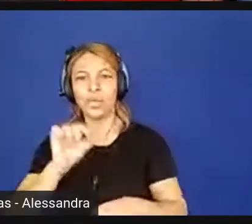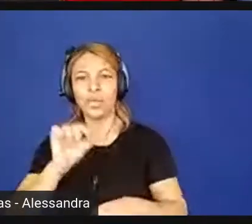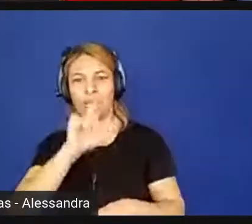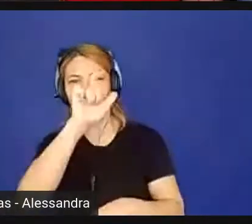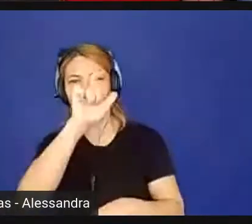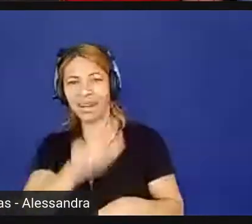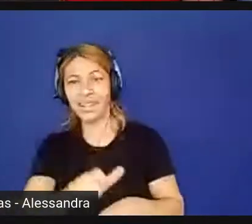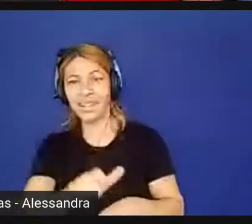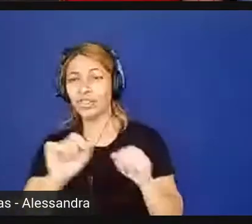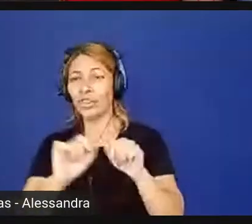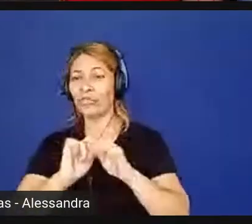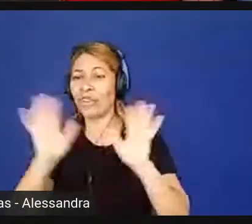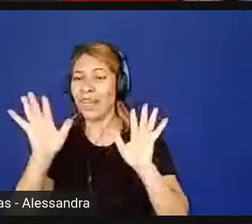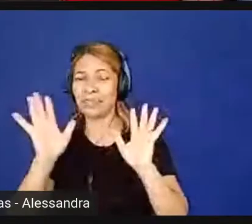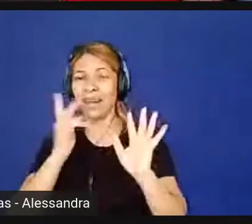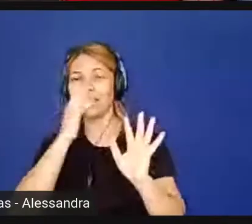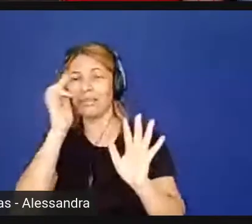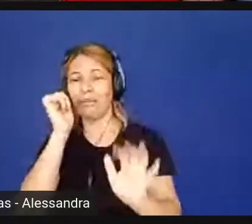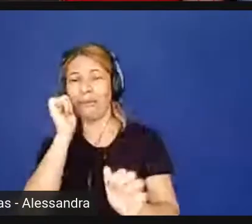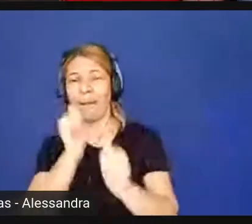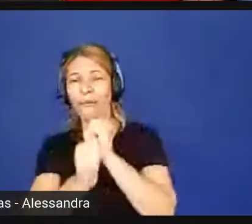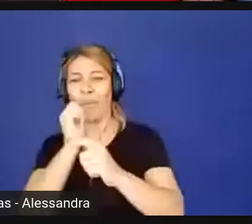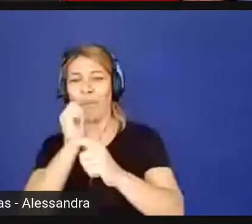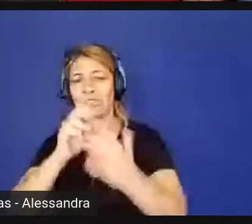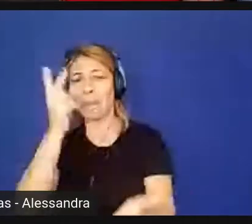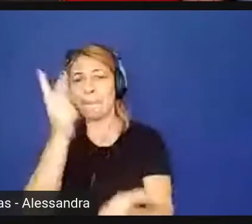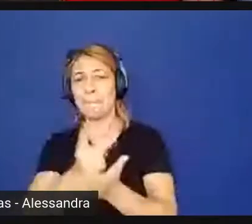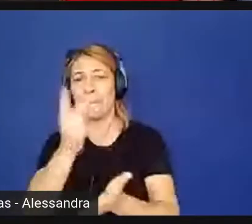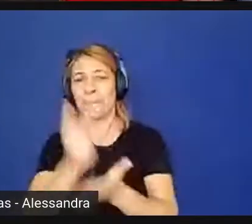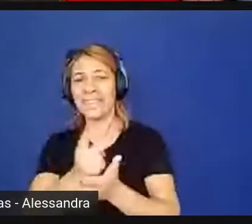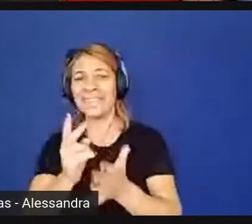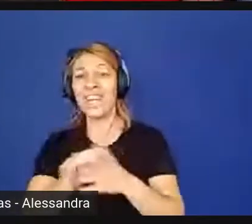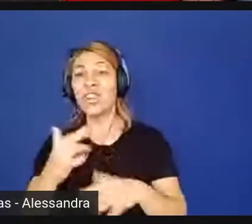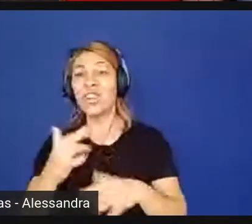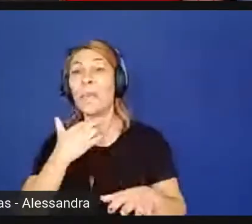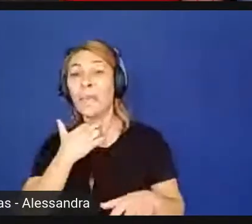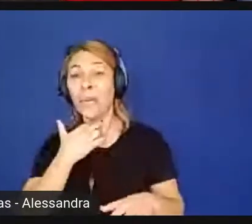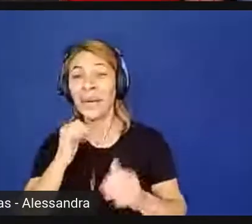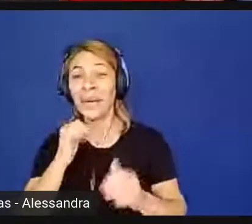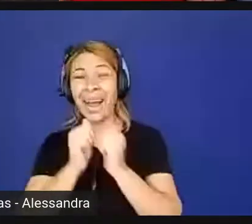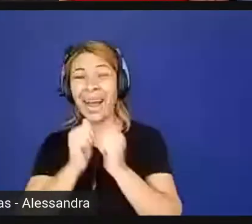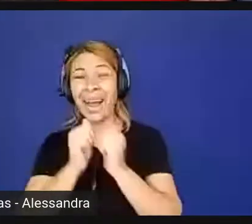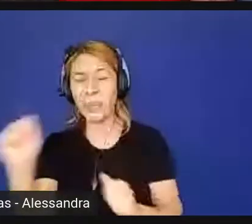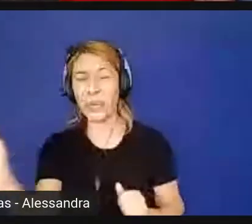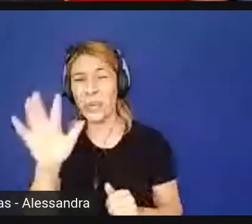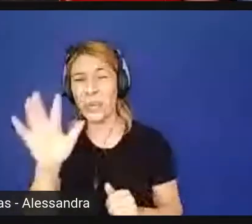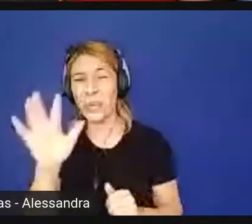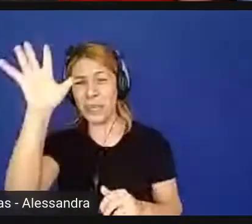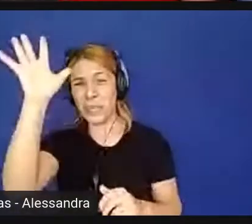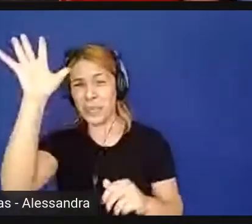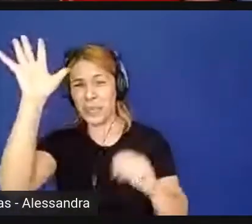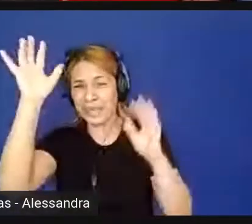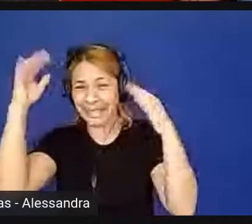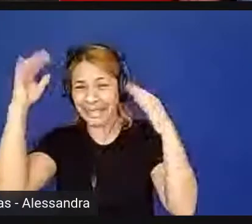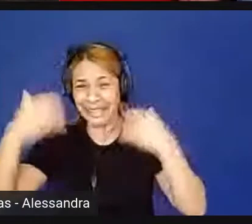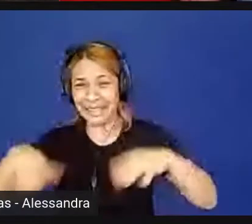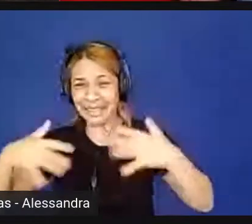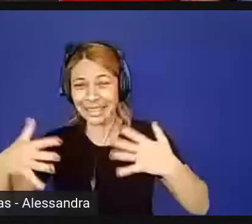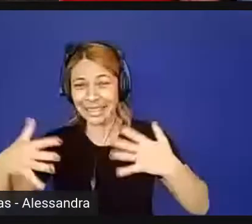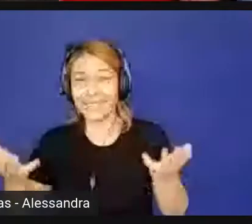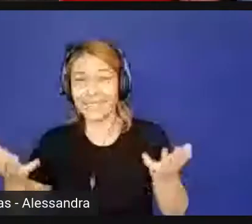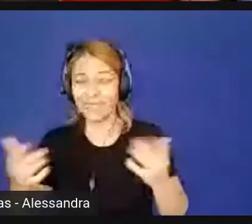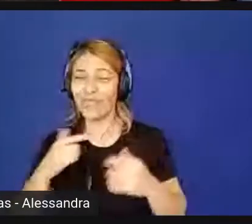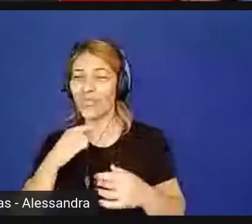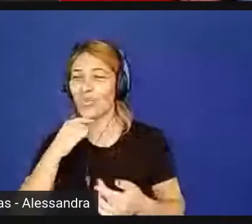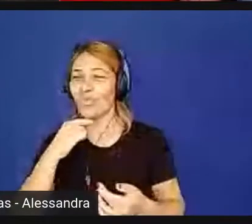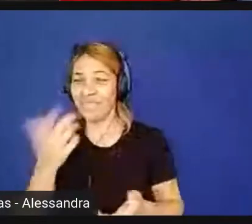só faz o seu feijão com arroz ali. Posso nem falar que feijão com arroz, porque o arroz hoje está caro, né? Que faz o seu básico lá. Então eu